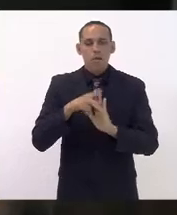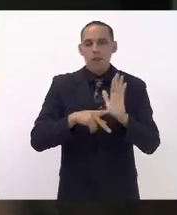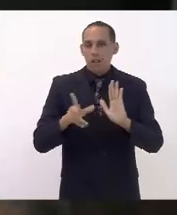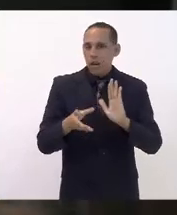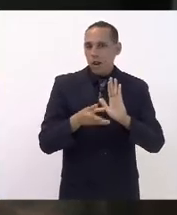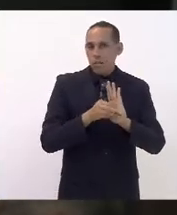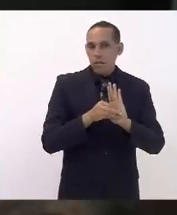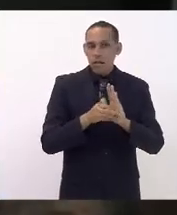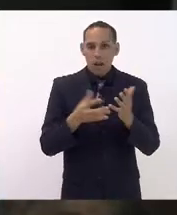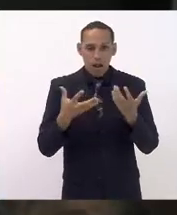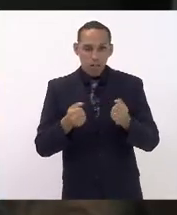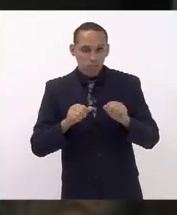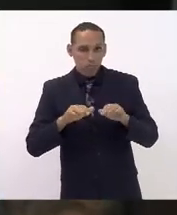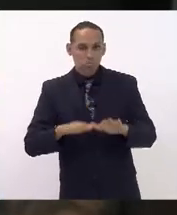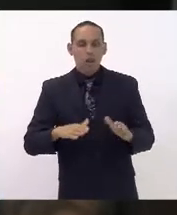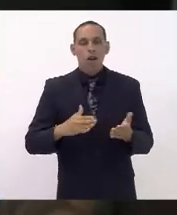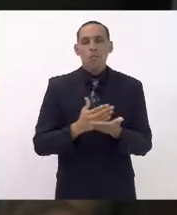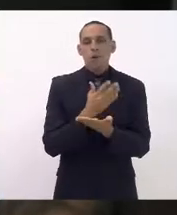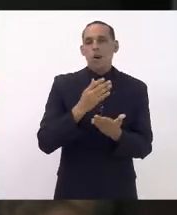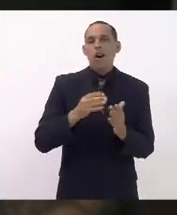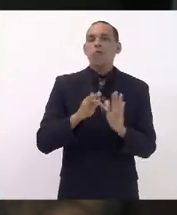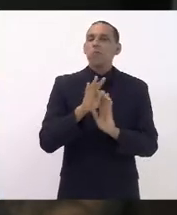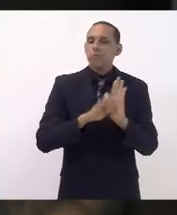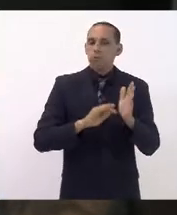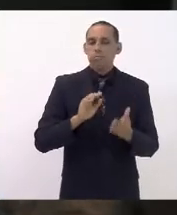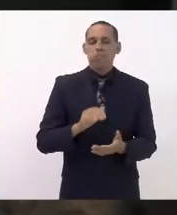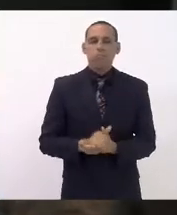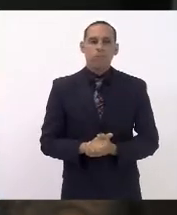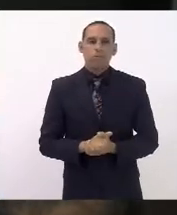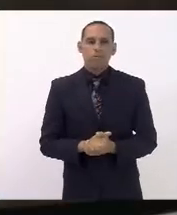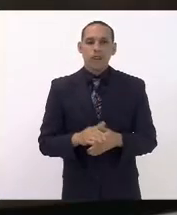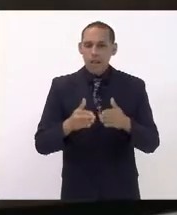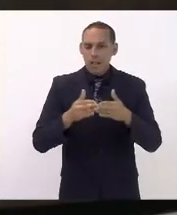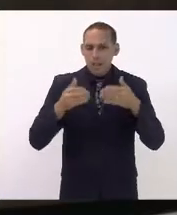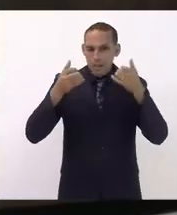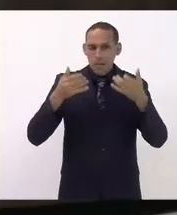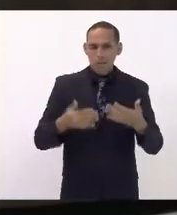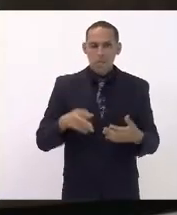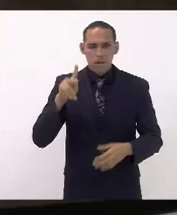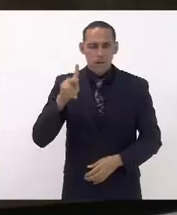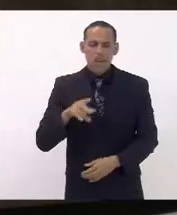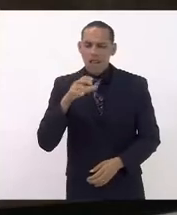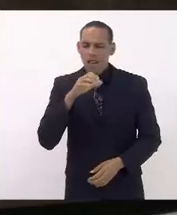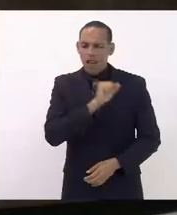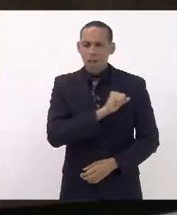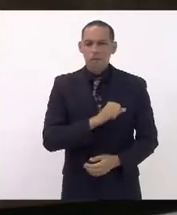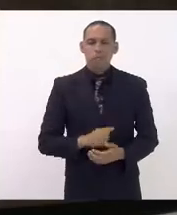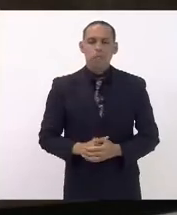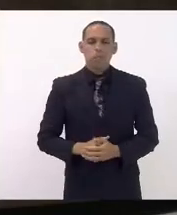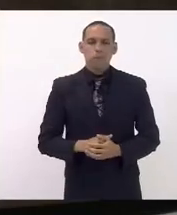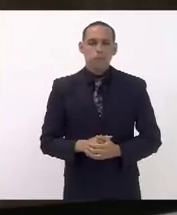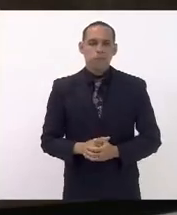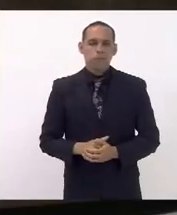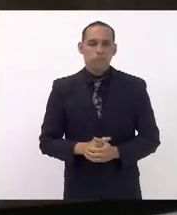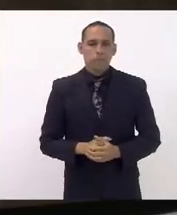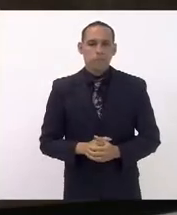aprovam, permaneçam como estão aprovado. Vai a redação do vencido. Questão de ordem, senhor presidente, muito rápida.